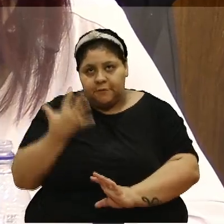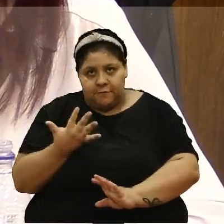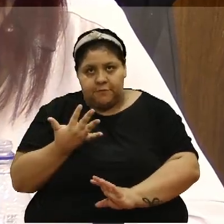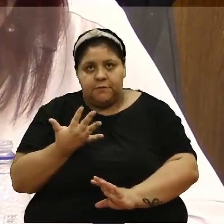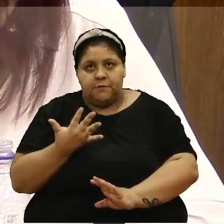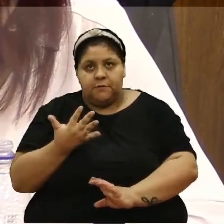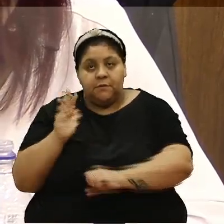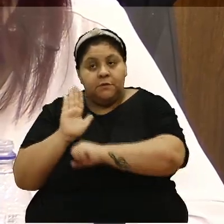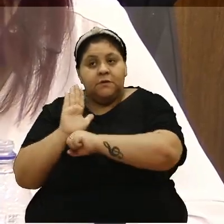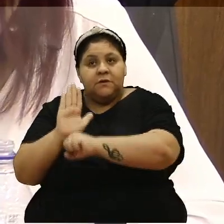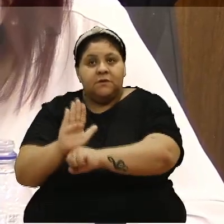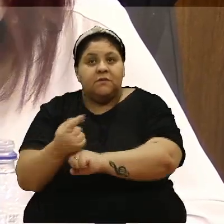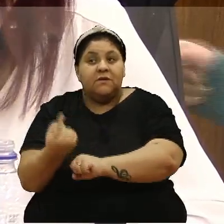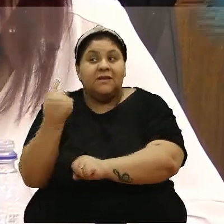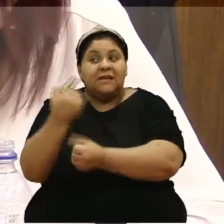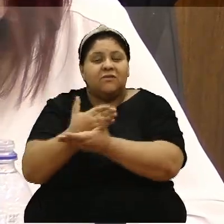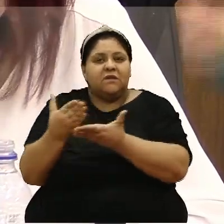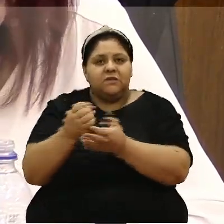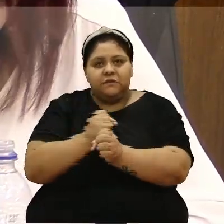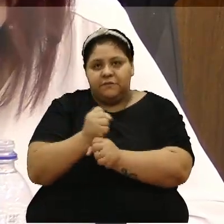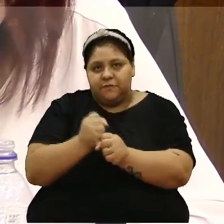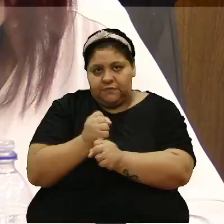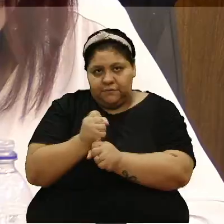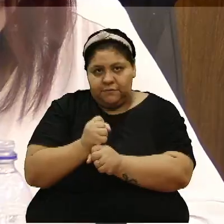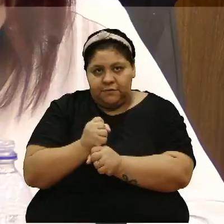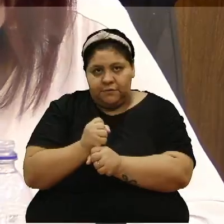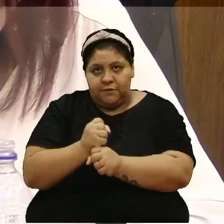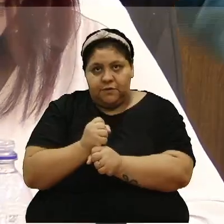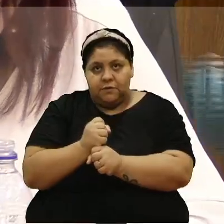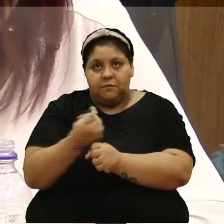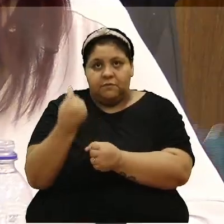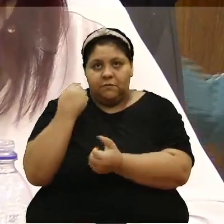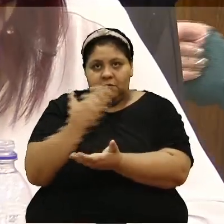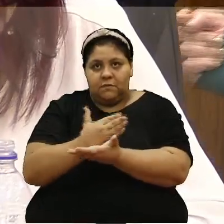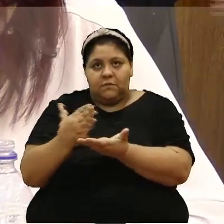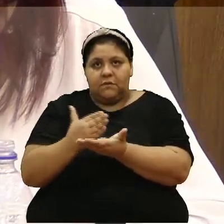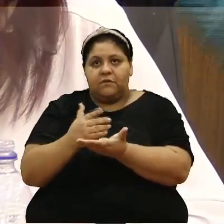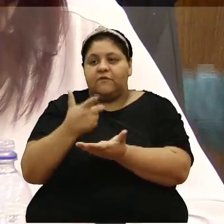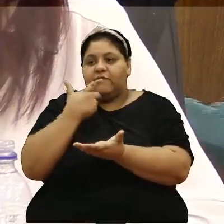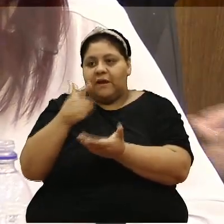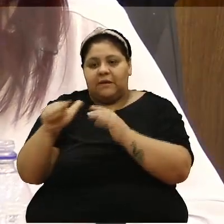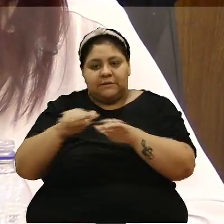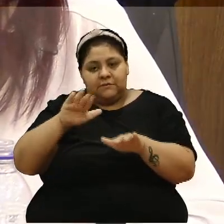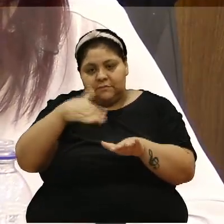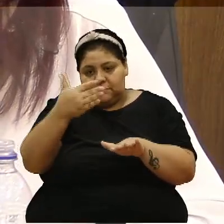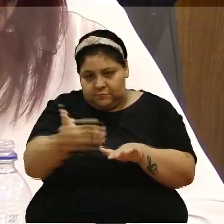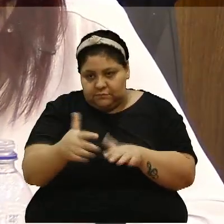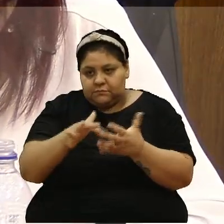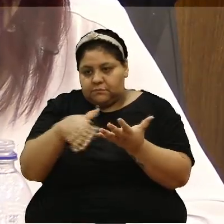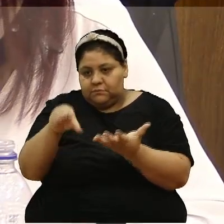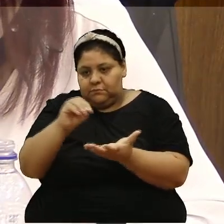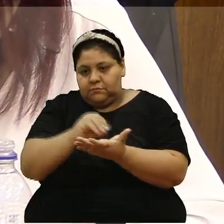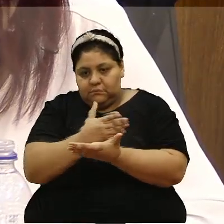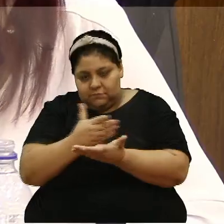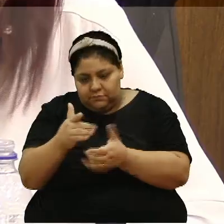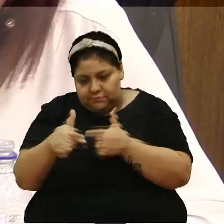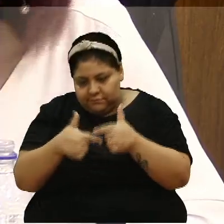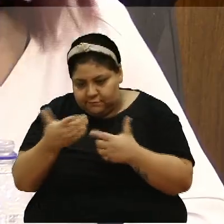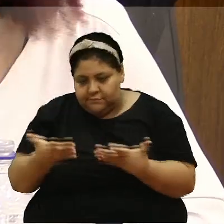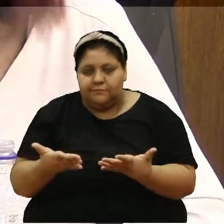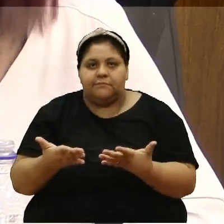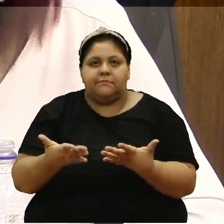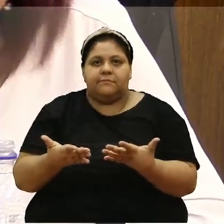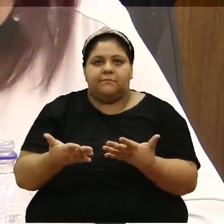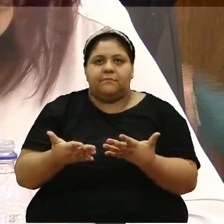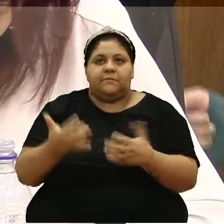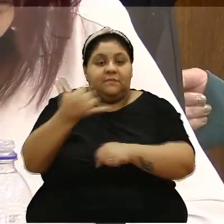assistência desde o início do ano. E desde o início do ano é na semana seguinte que a Codec irá assumir o serviço. Então a gente já